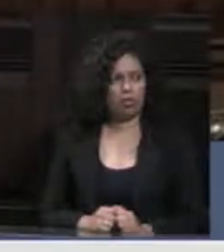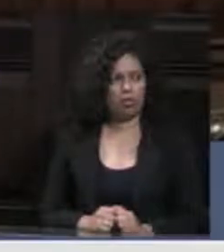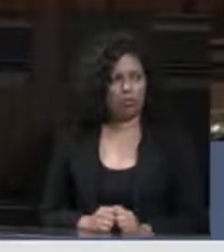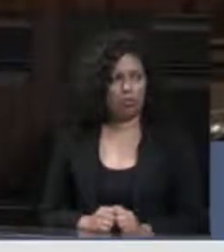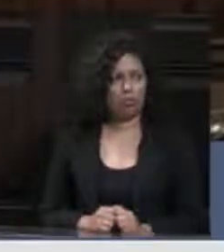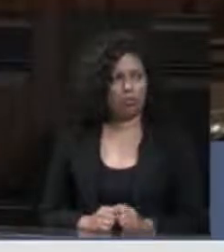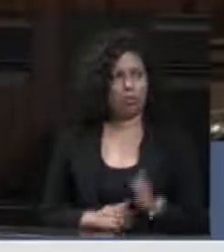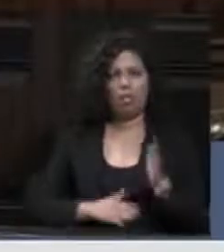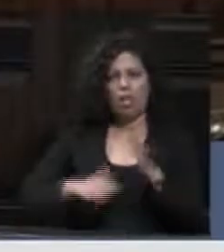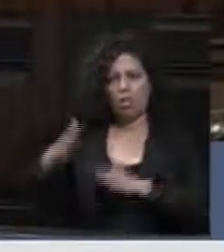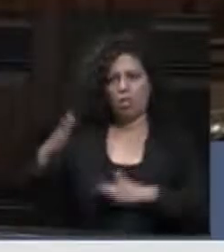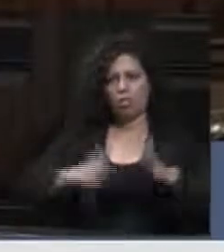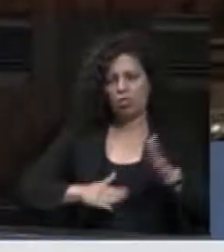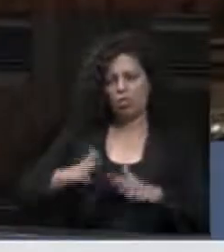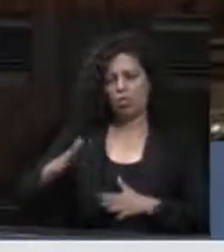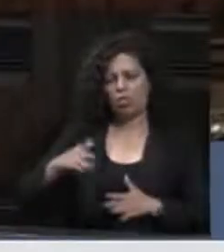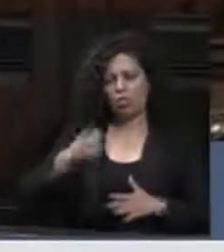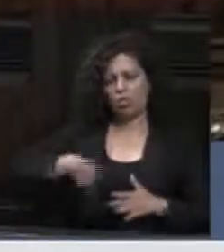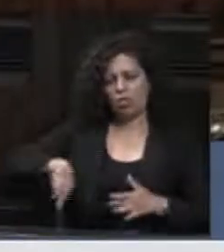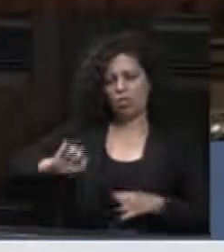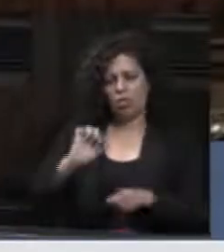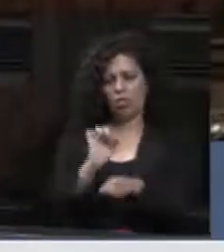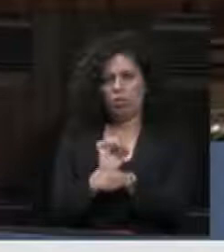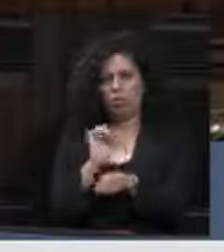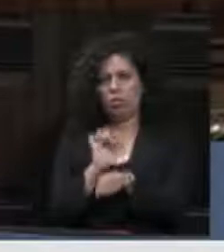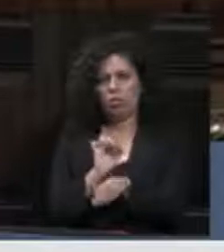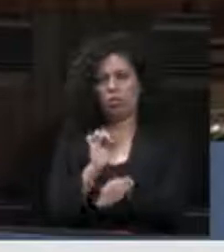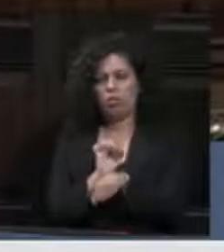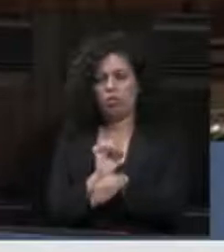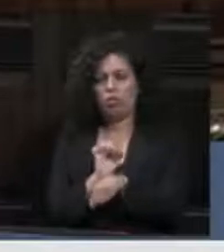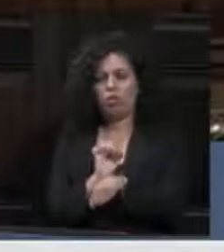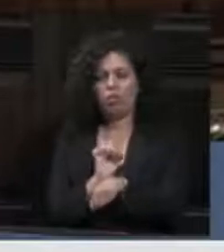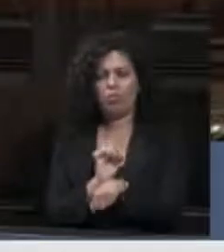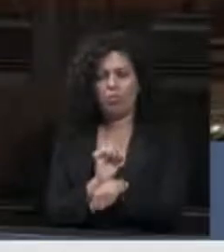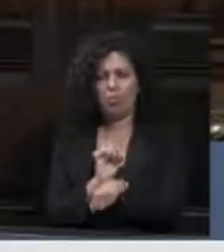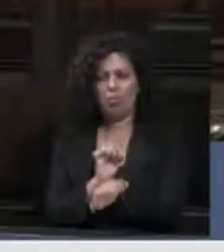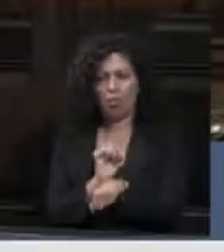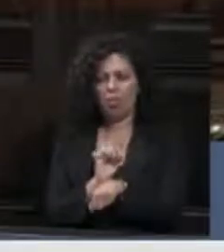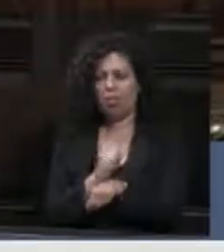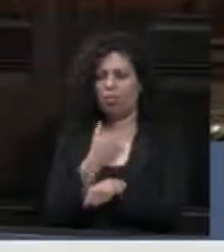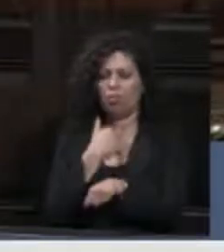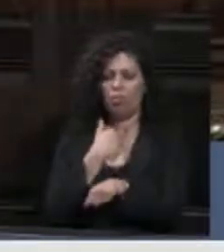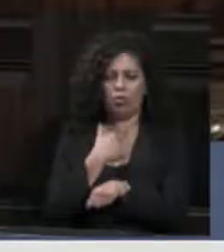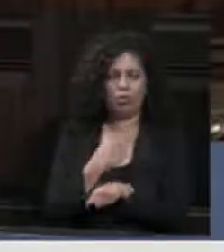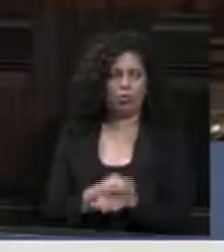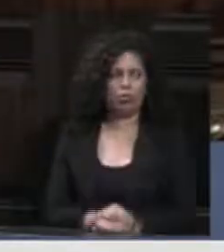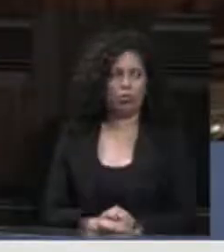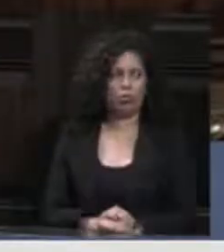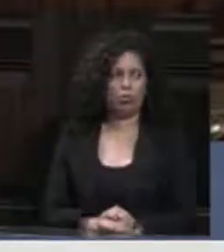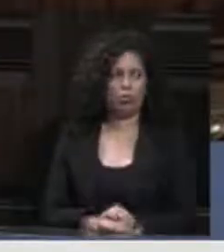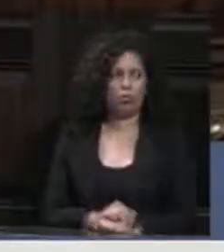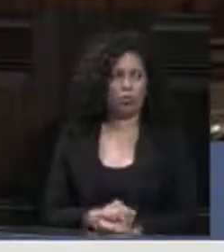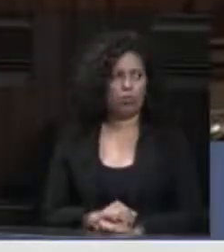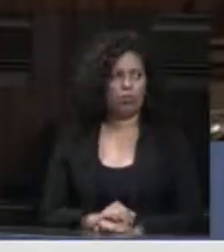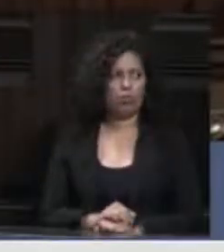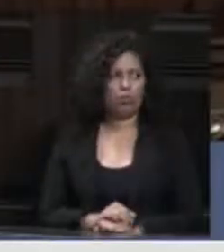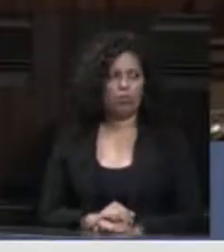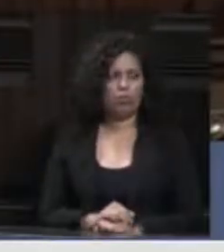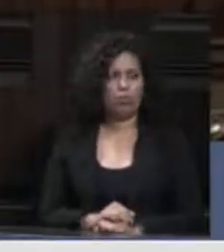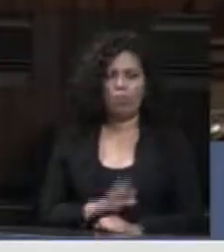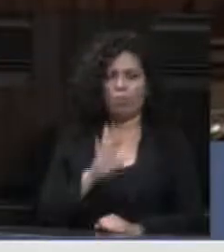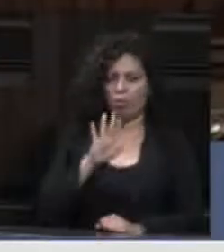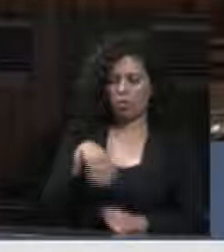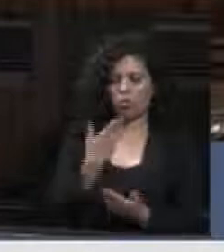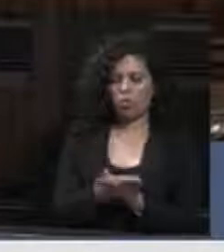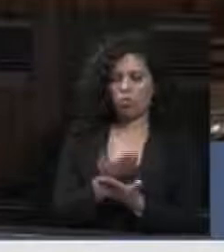intenso êxodo em várias áreas rurais do Rio de Janeiro e do Brasil. Entretanto, a